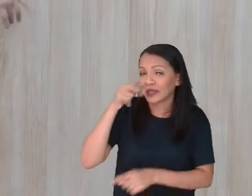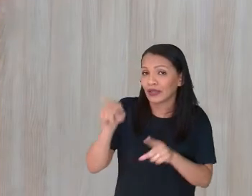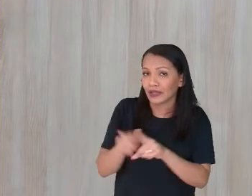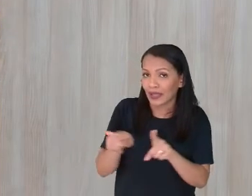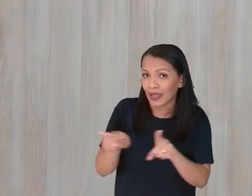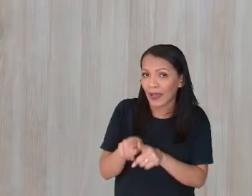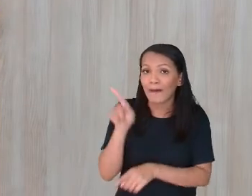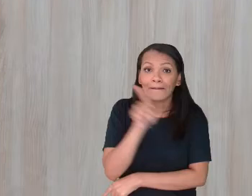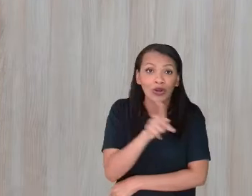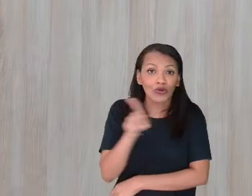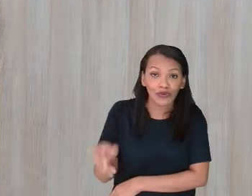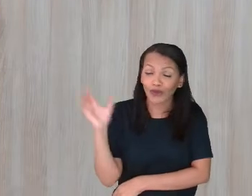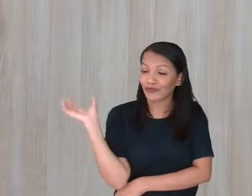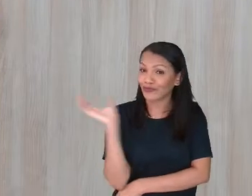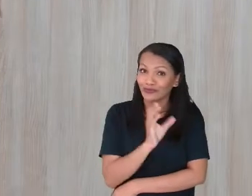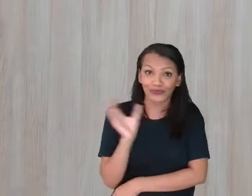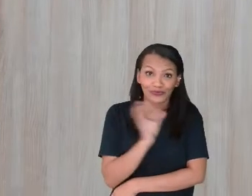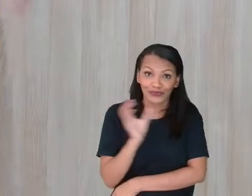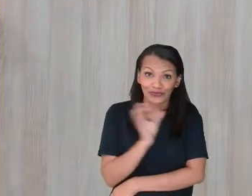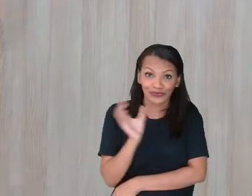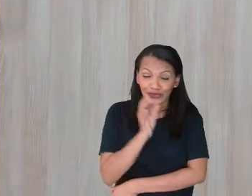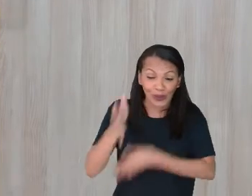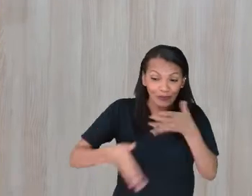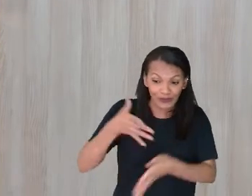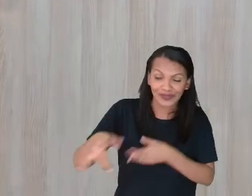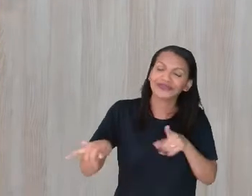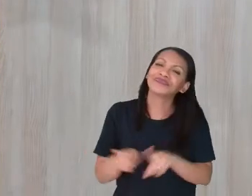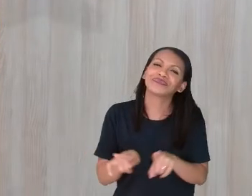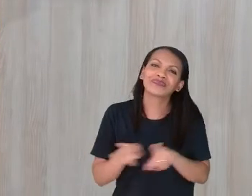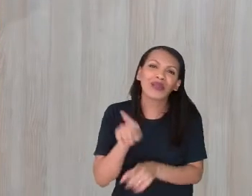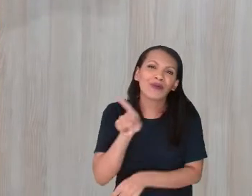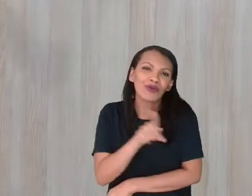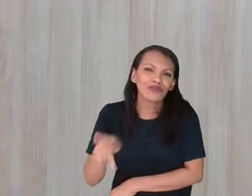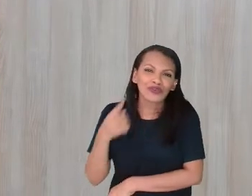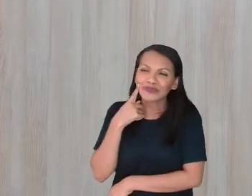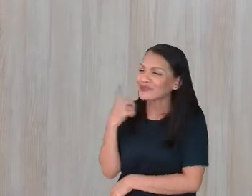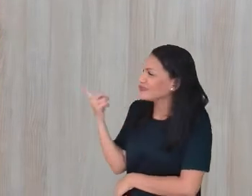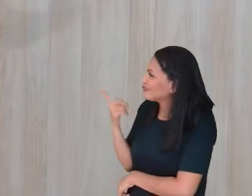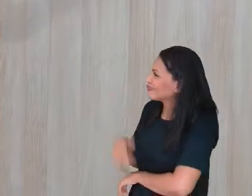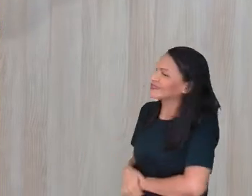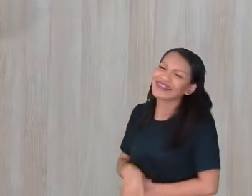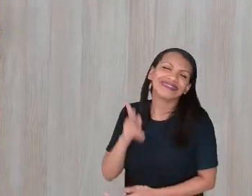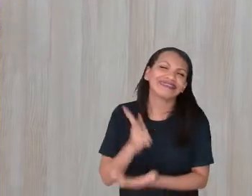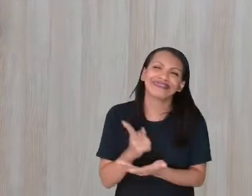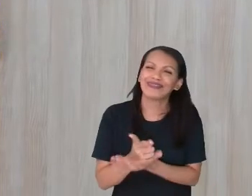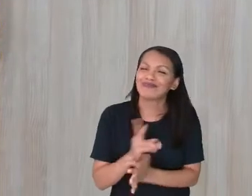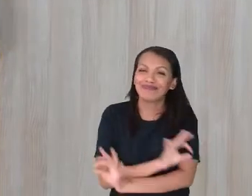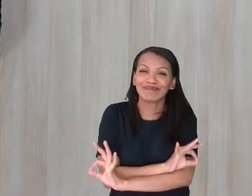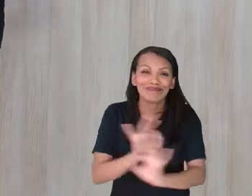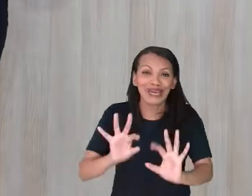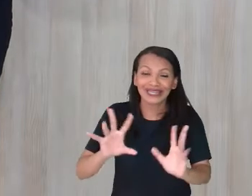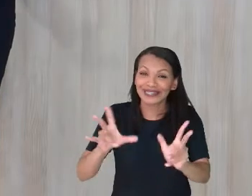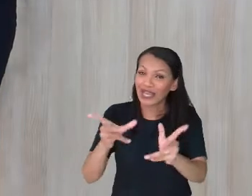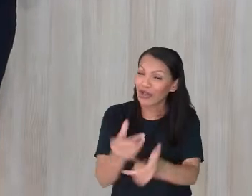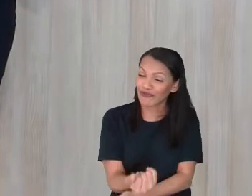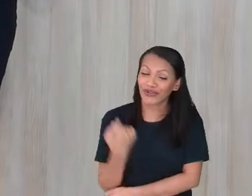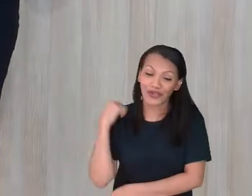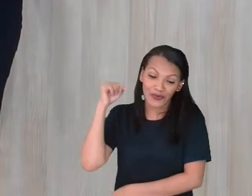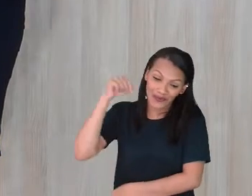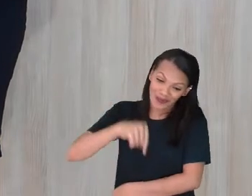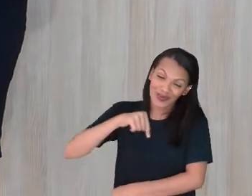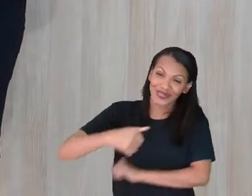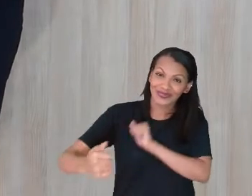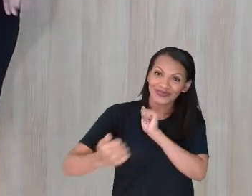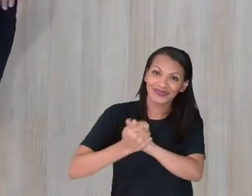tendo corrido várias vezes, a professora Viviane, que é sempre incrível e que veio aqui com a